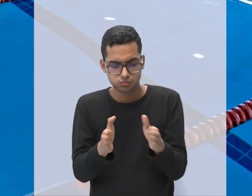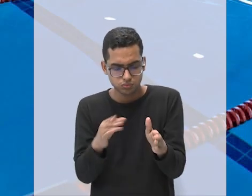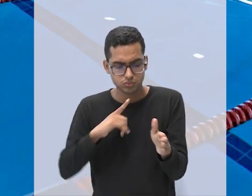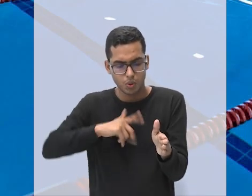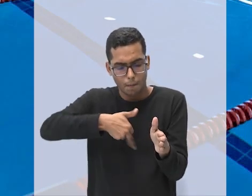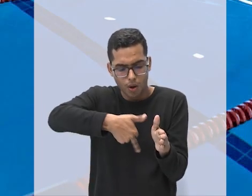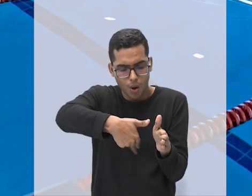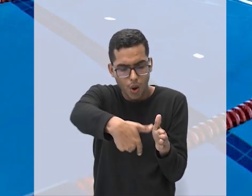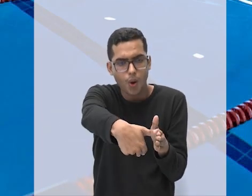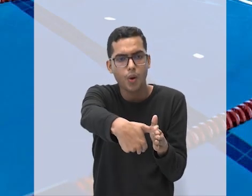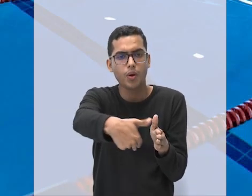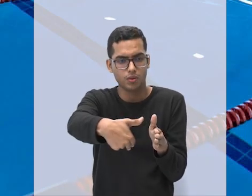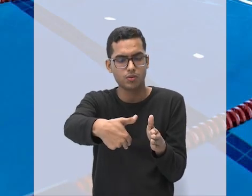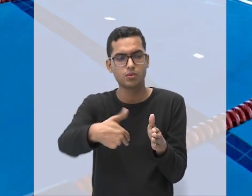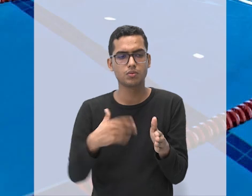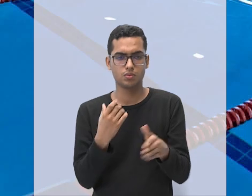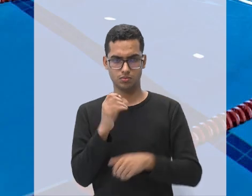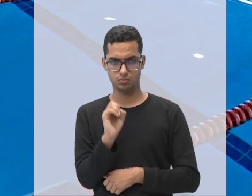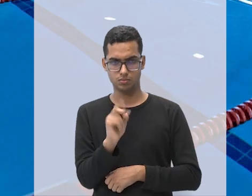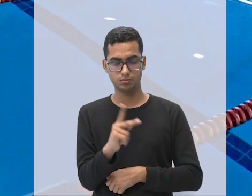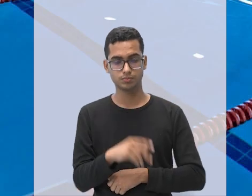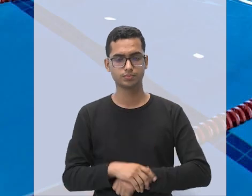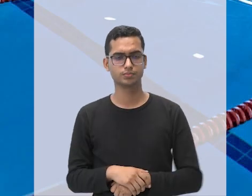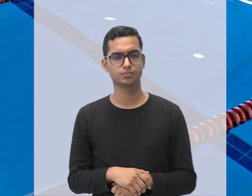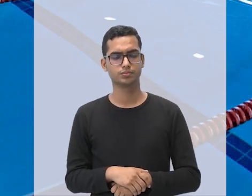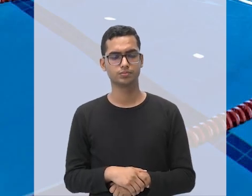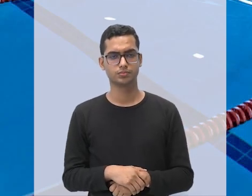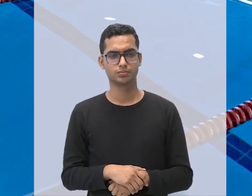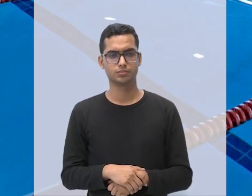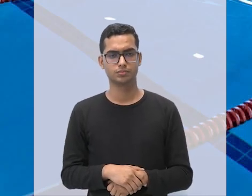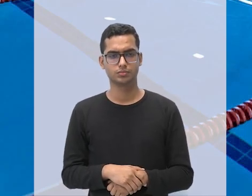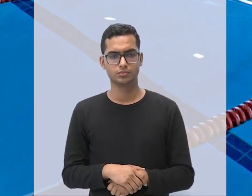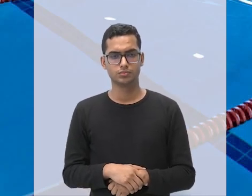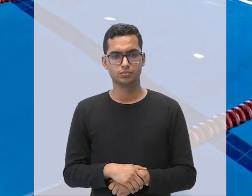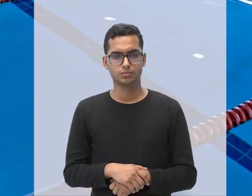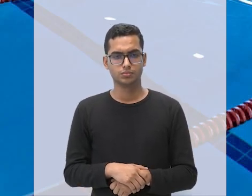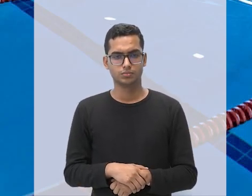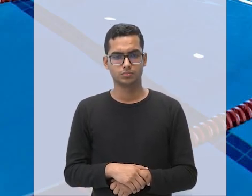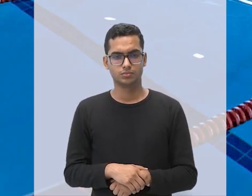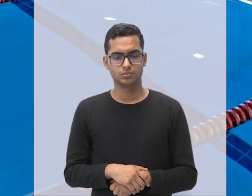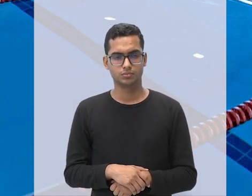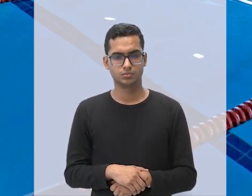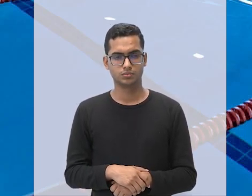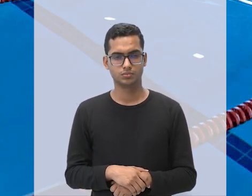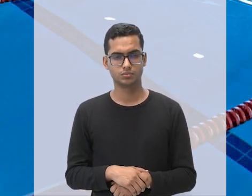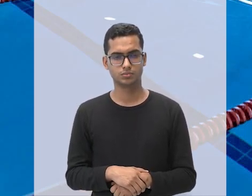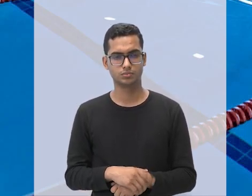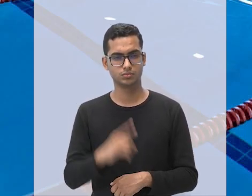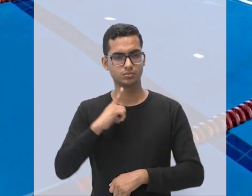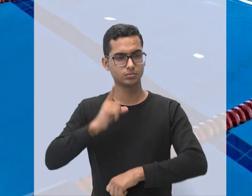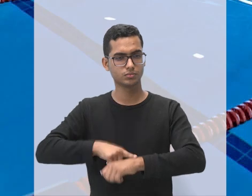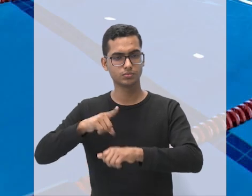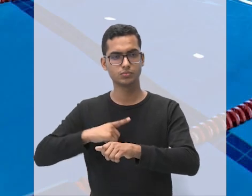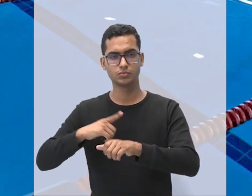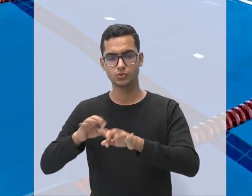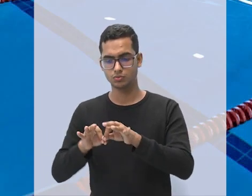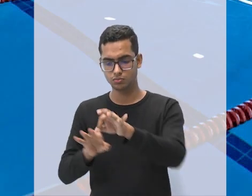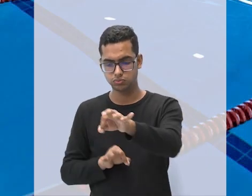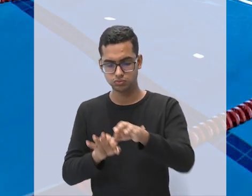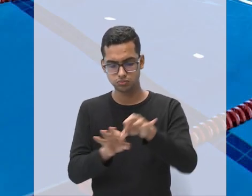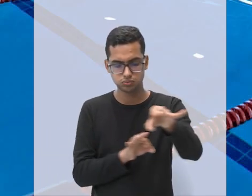água do movimento que vem aí do nado dos nossos atletas, ela possa ir para essas raias, tá?